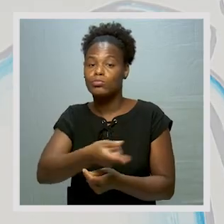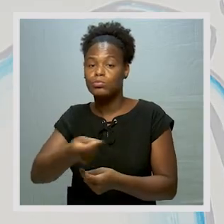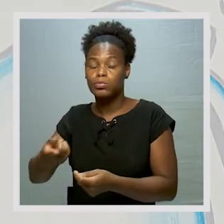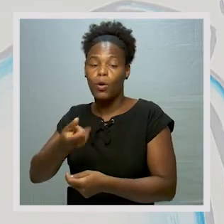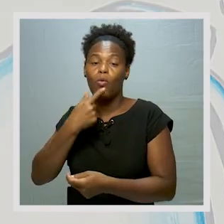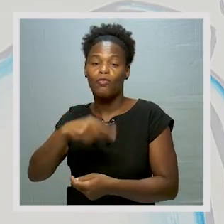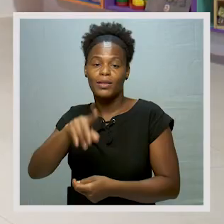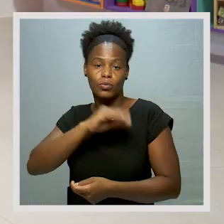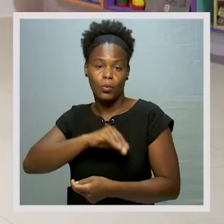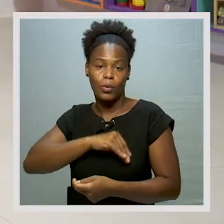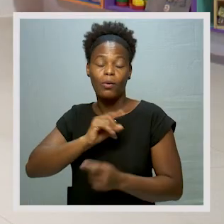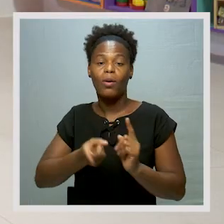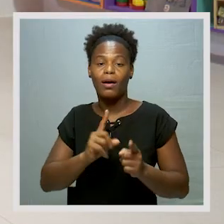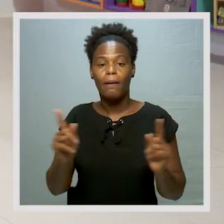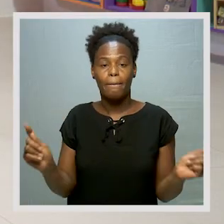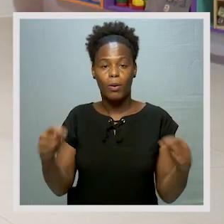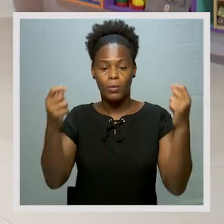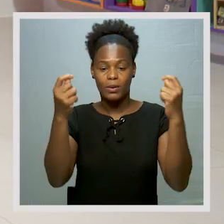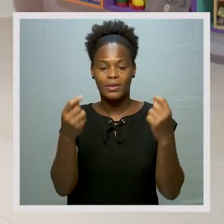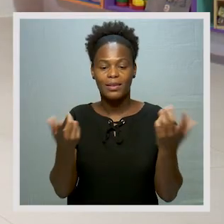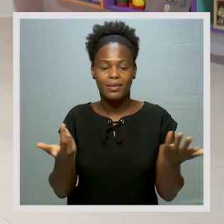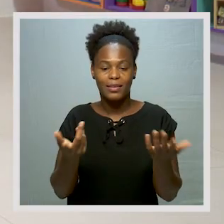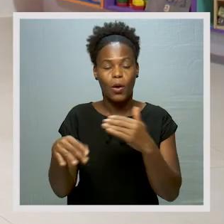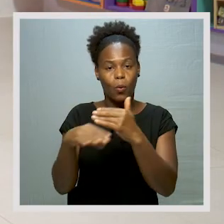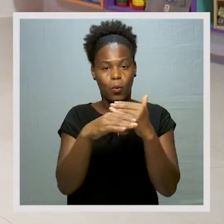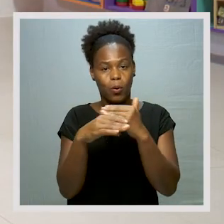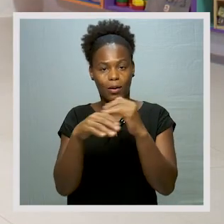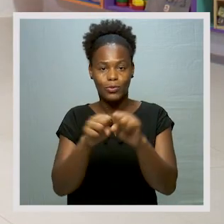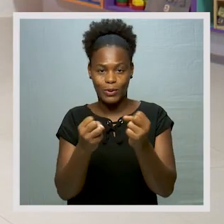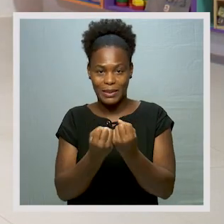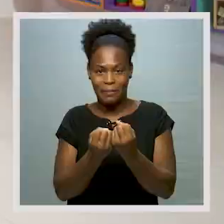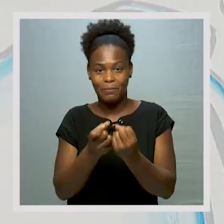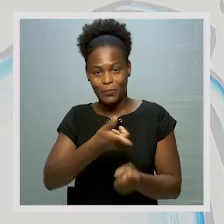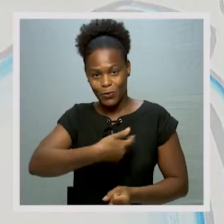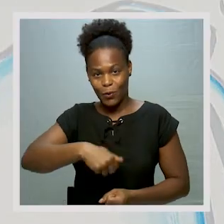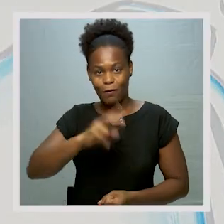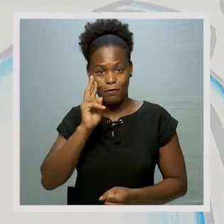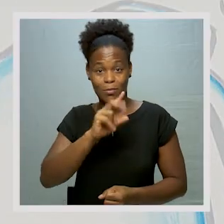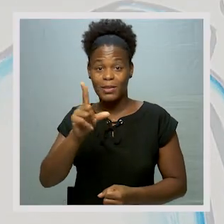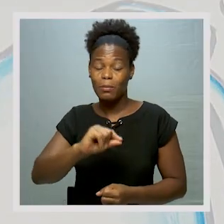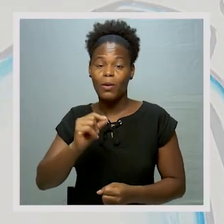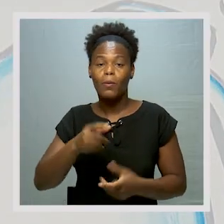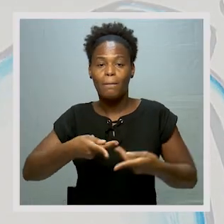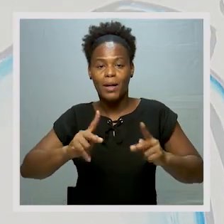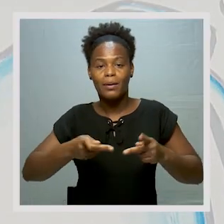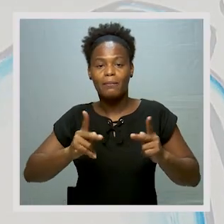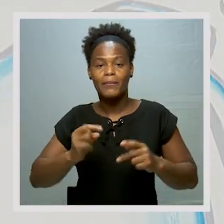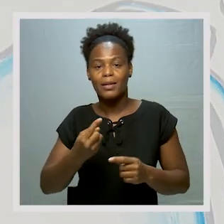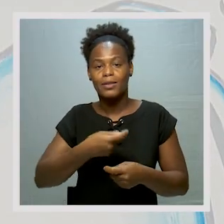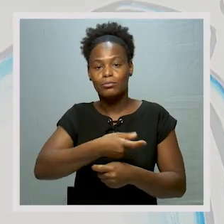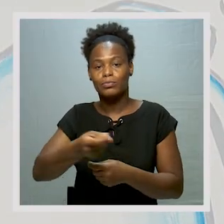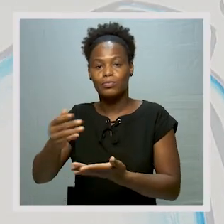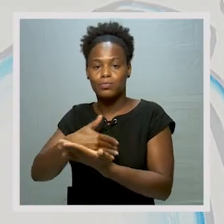redistribuição do rendimento é a promoção da equidade social. E nós vimos o mecanismo